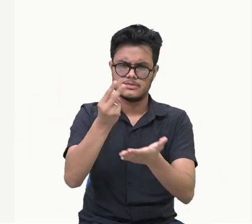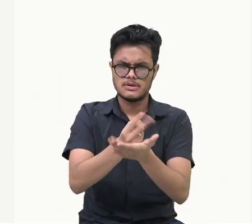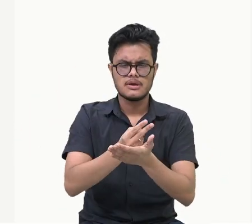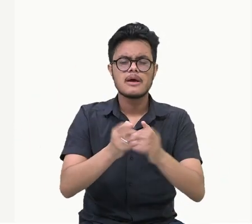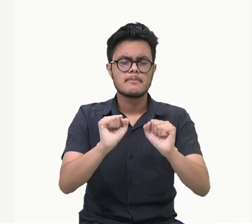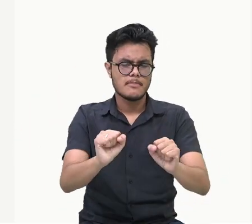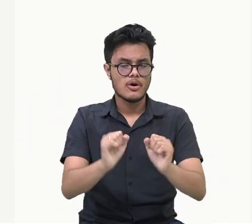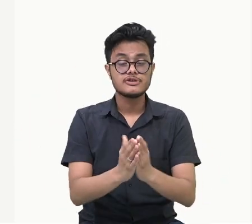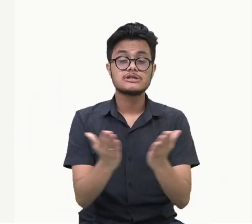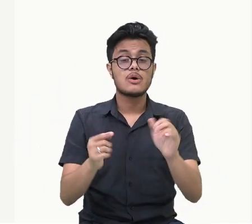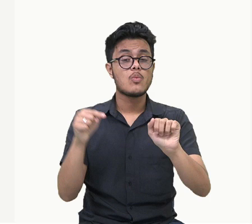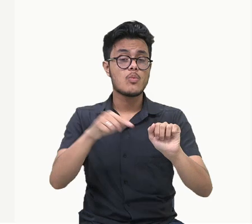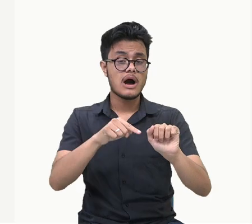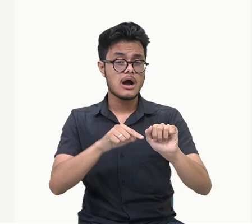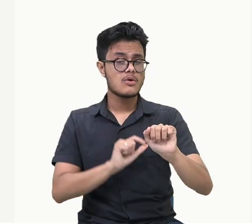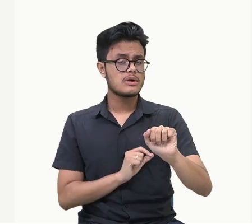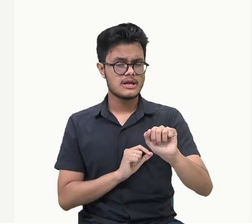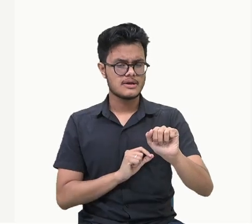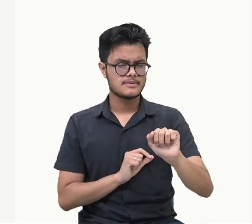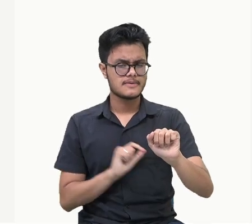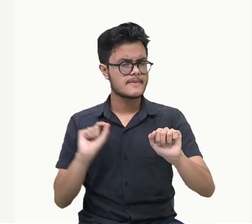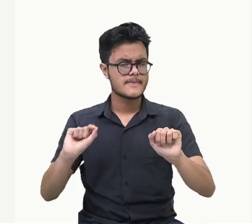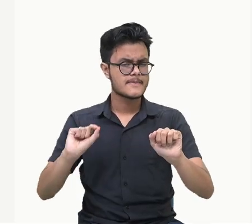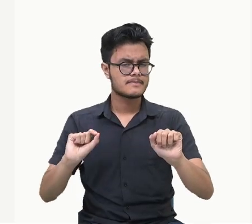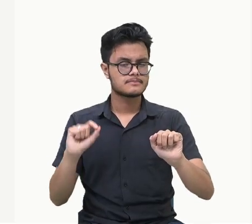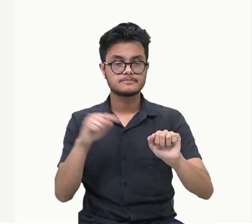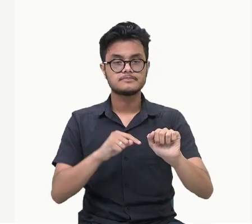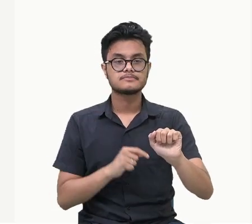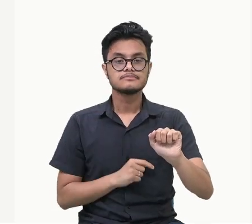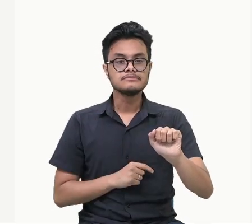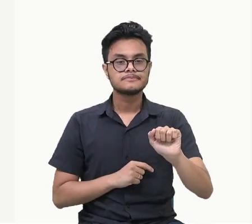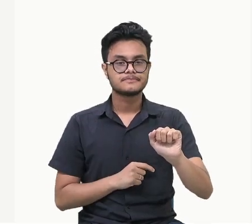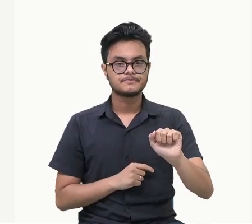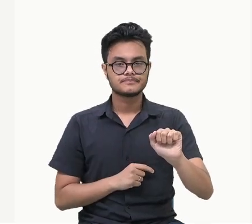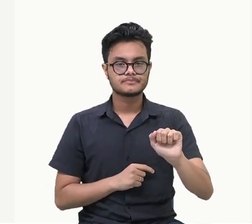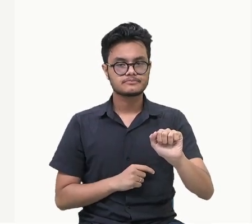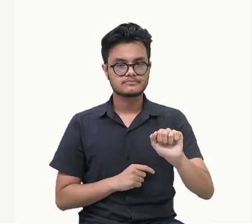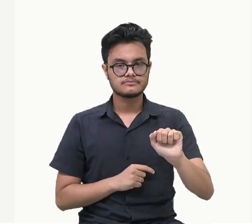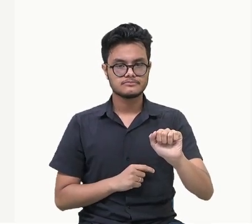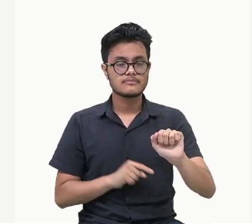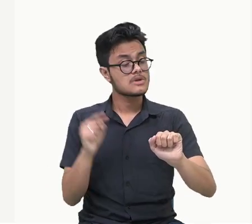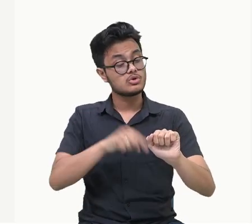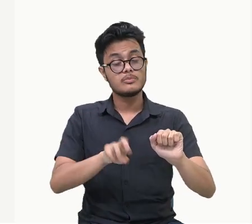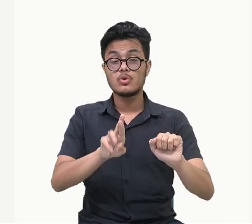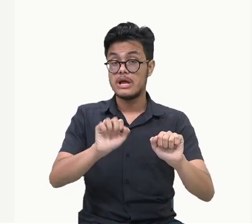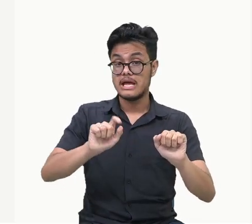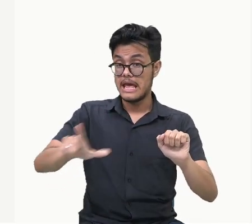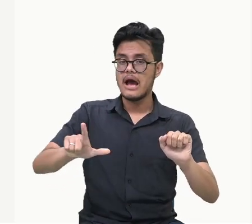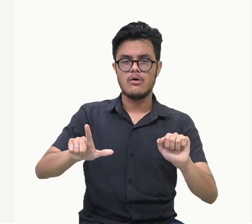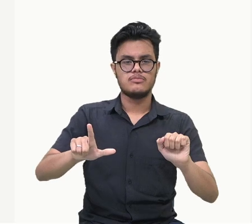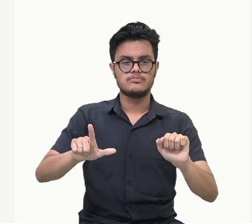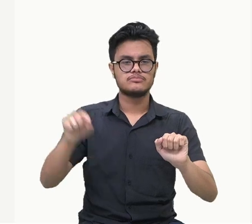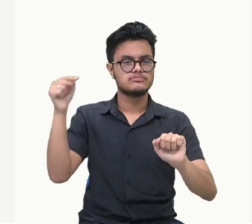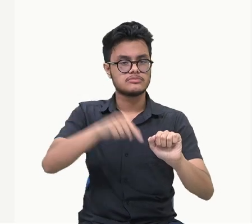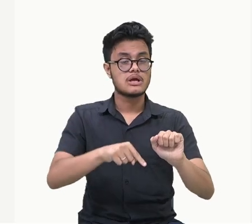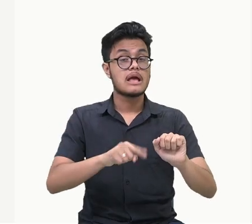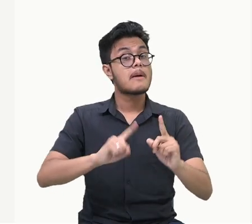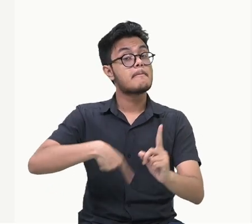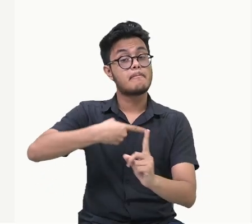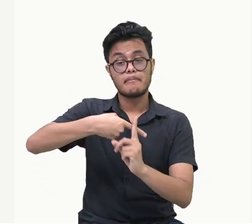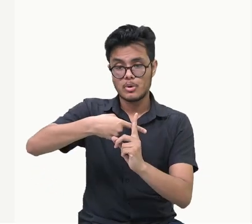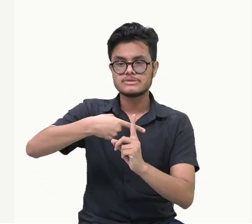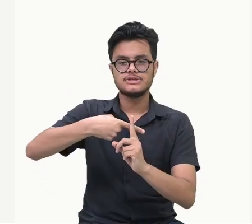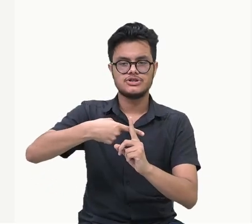em que a, ou seja, esse termo aqui, né, em que a é